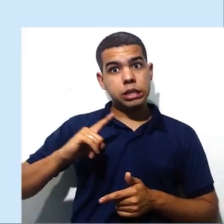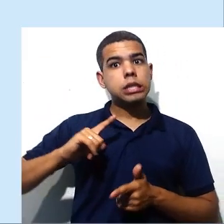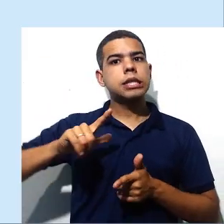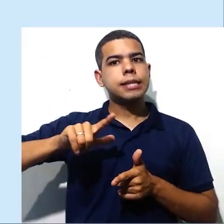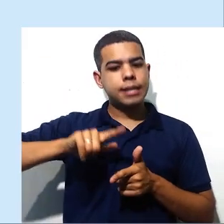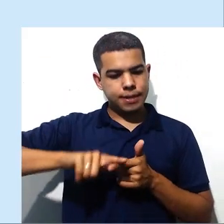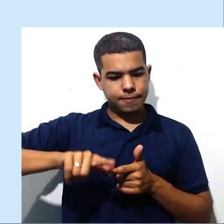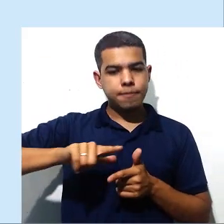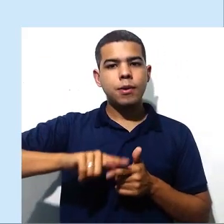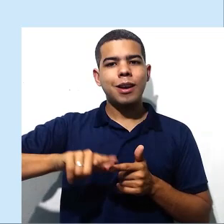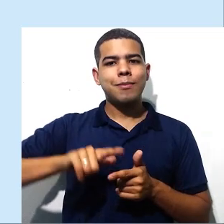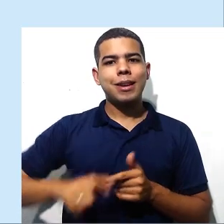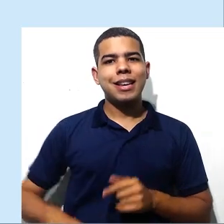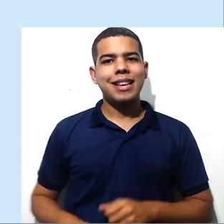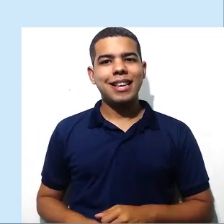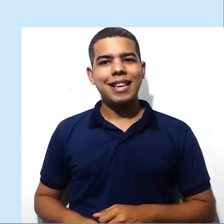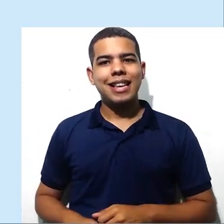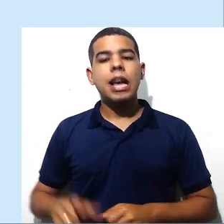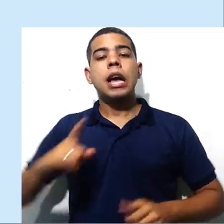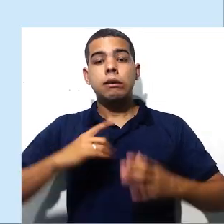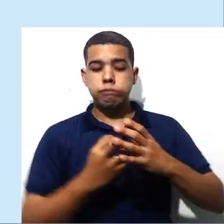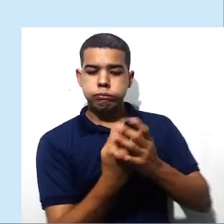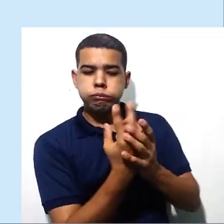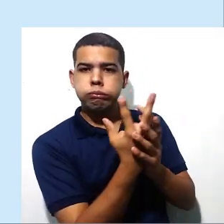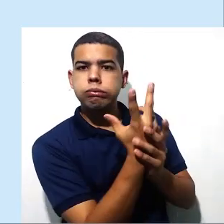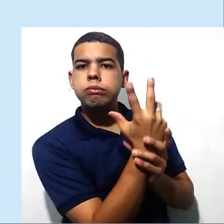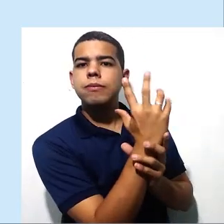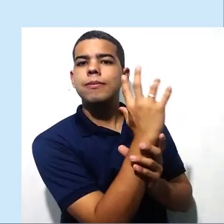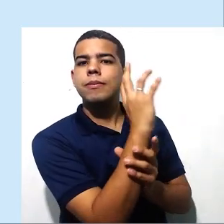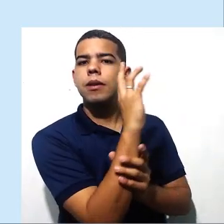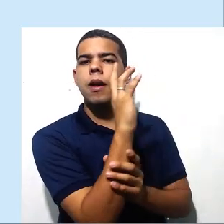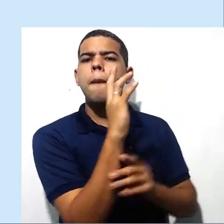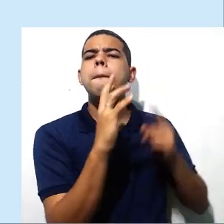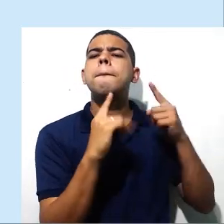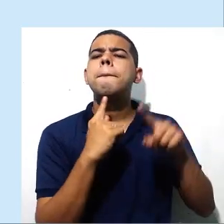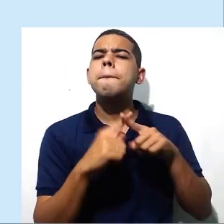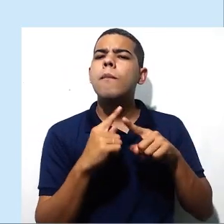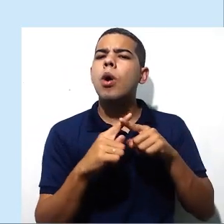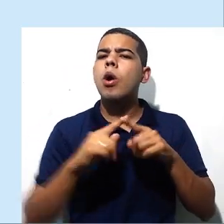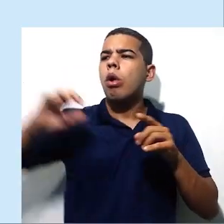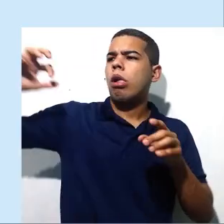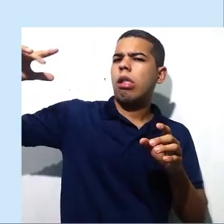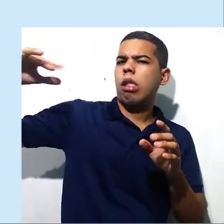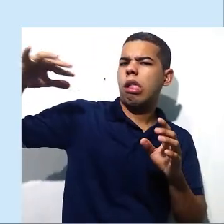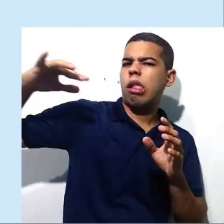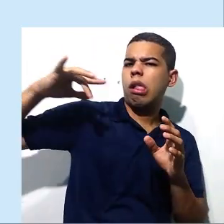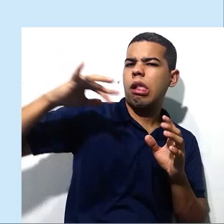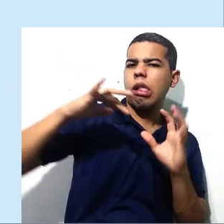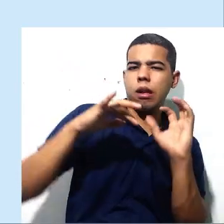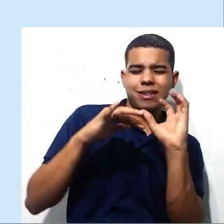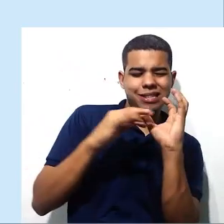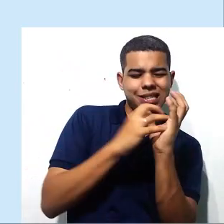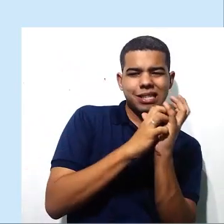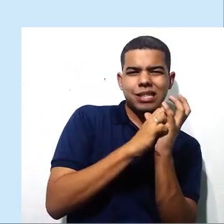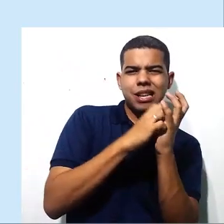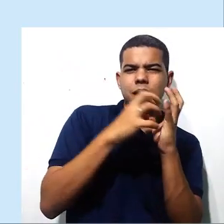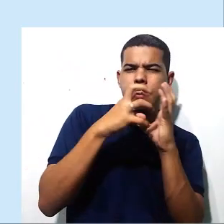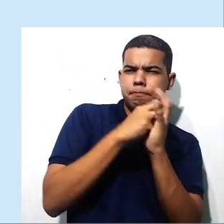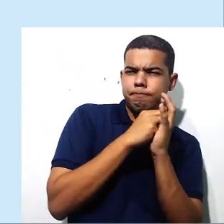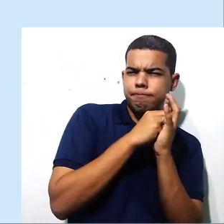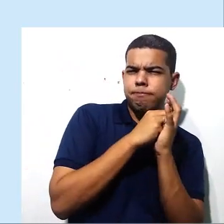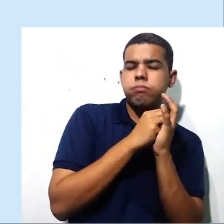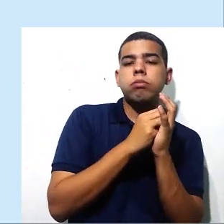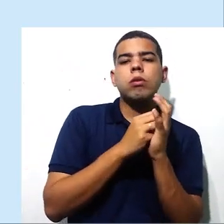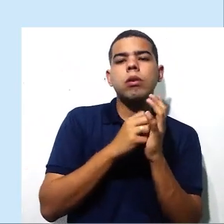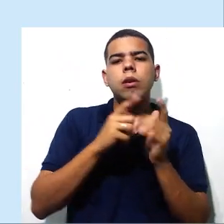sim o desenvolvimento das plantas, visto que justamente ela vai estar associada na